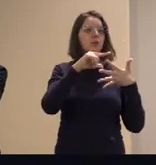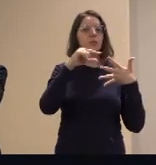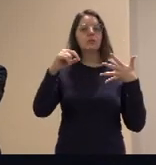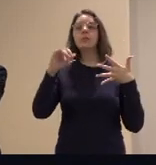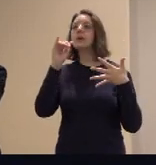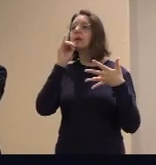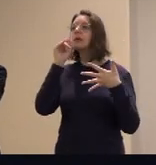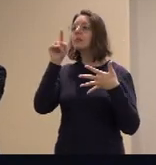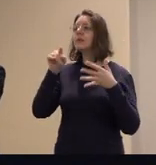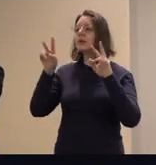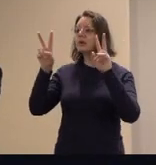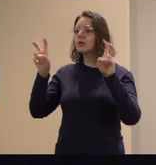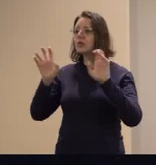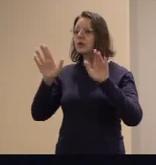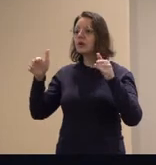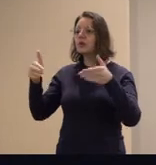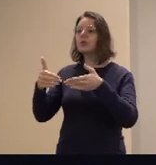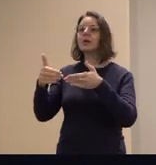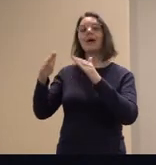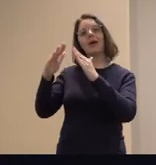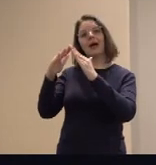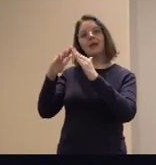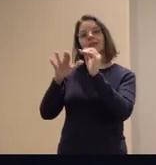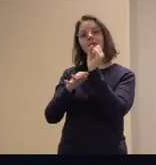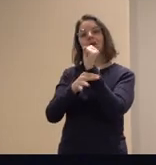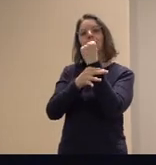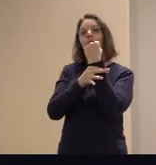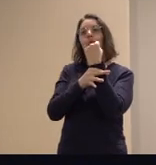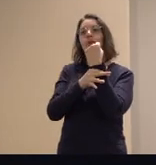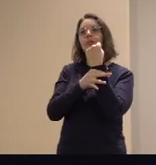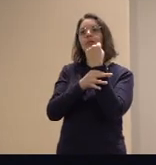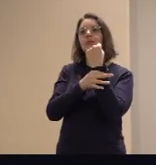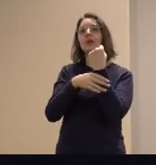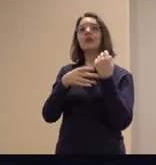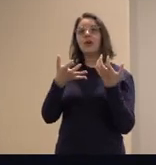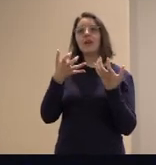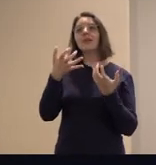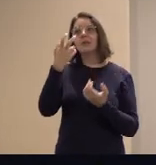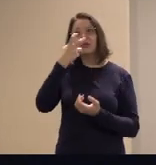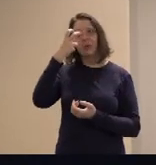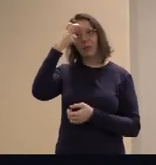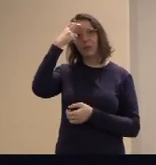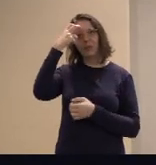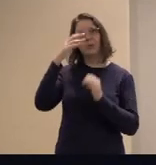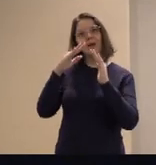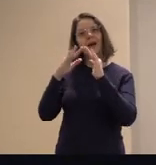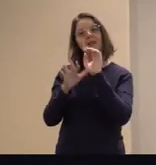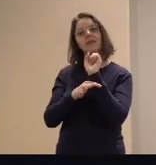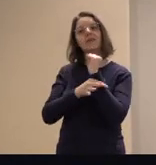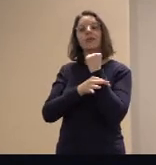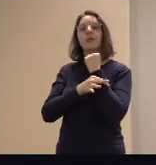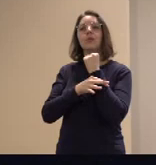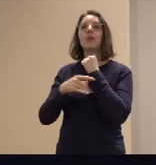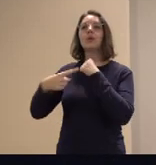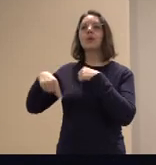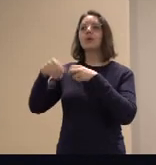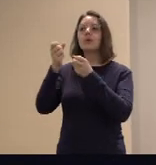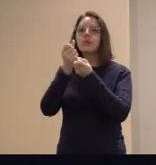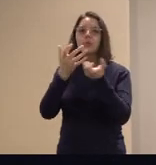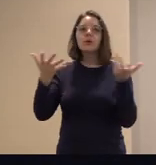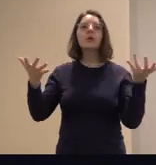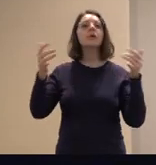rever a cultura da casa como um ambiente seguro, né? A gente se propaga isso ao longo do tempo, que a residência é um ambiente